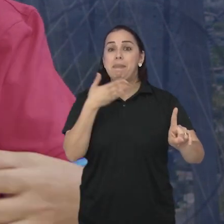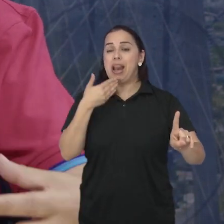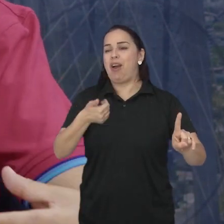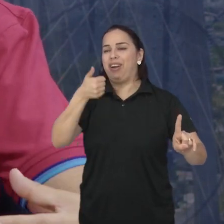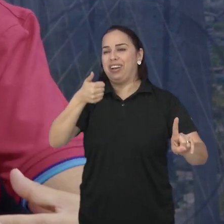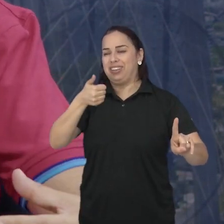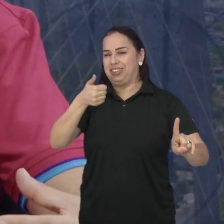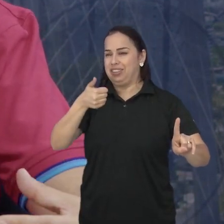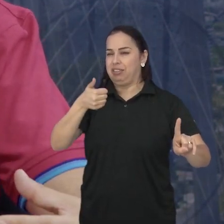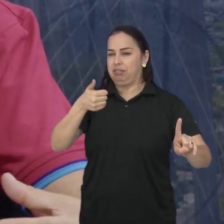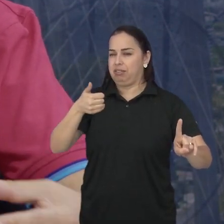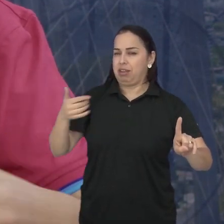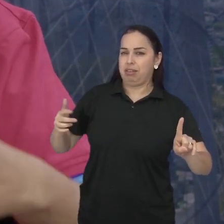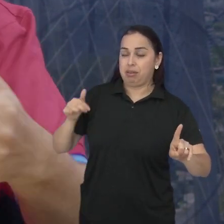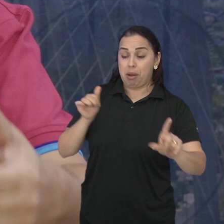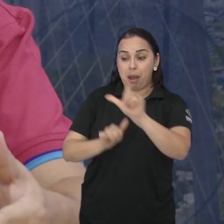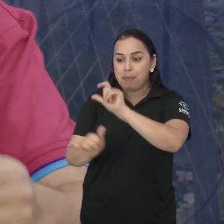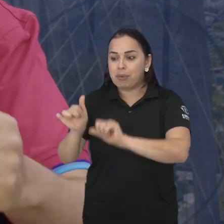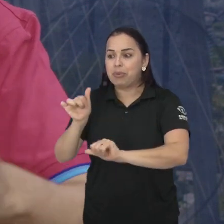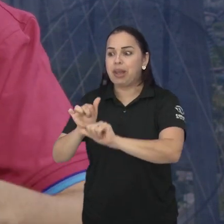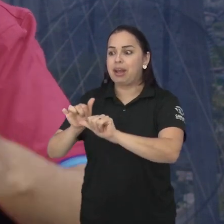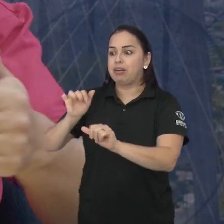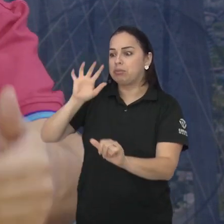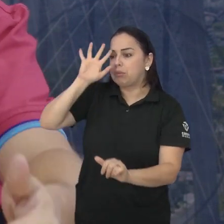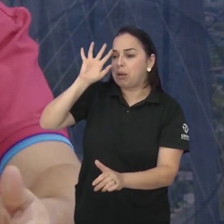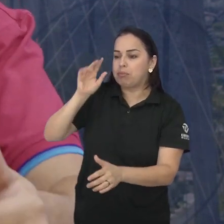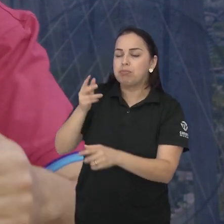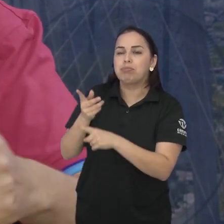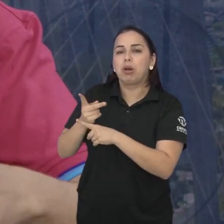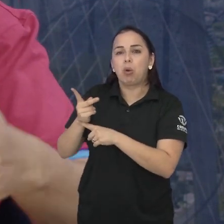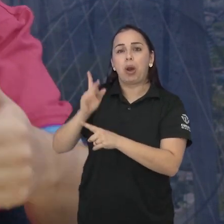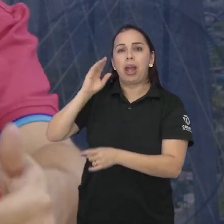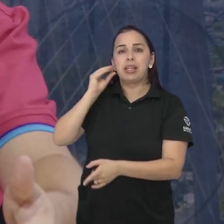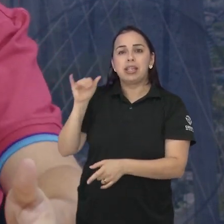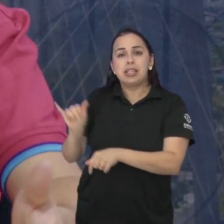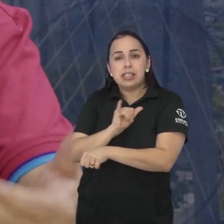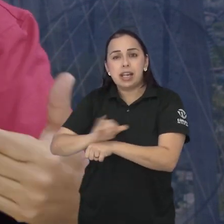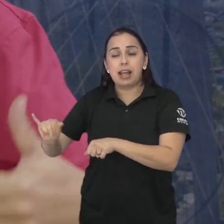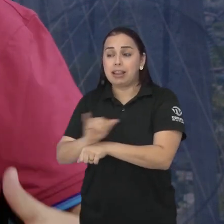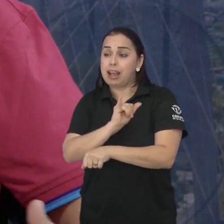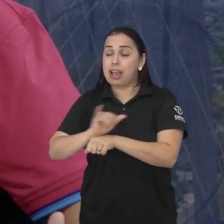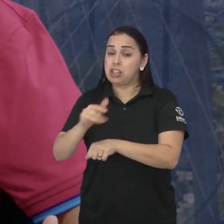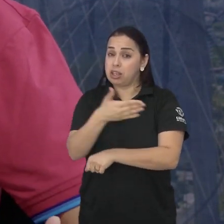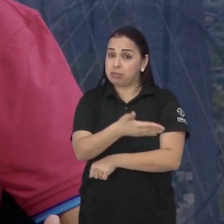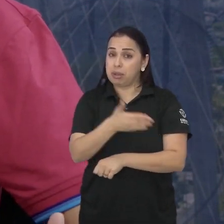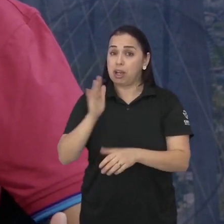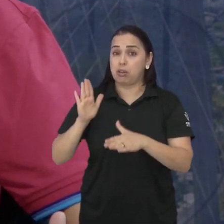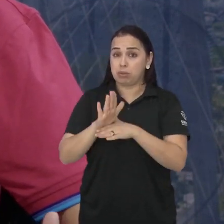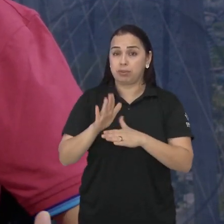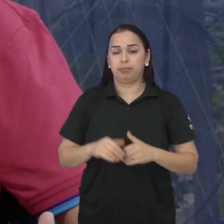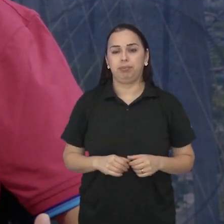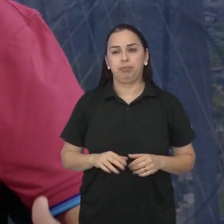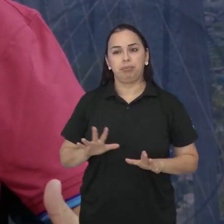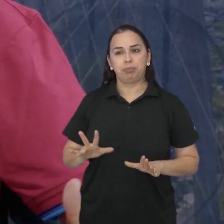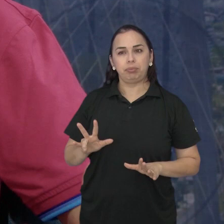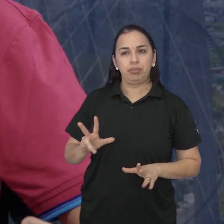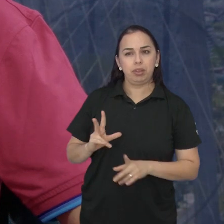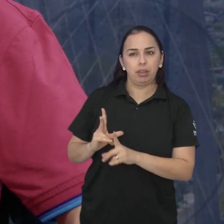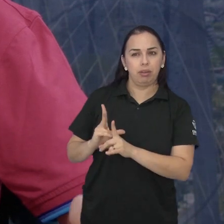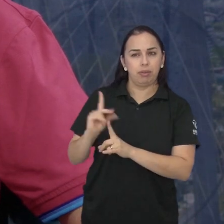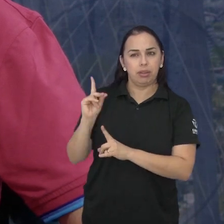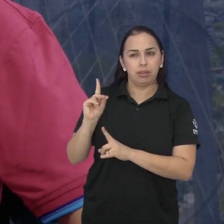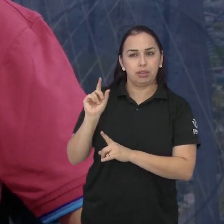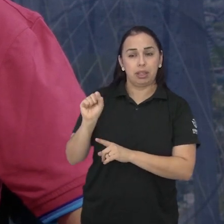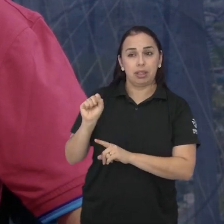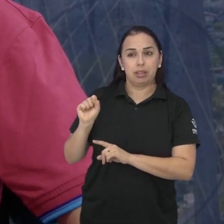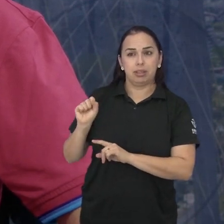a solução no coletivo. Sim. Então é ele o culpado, é ele que não quer, é ele. E acho que uma grande vitória a gente tem a partir do